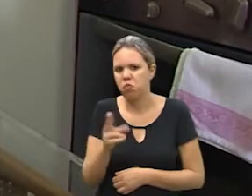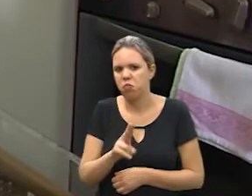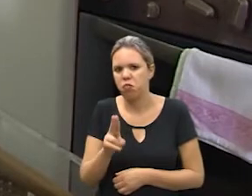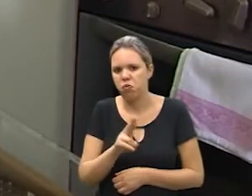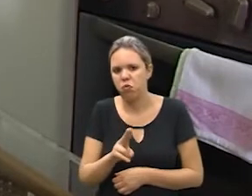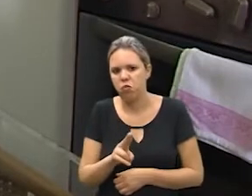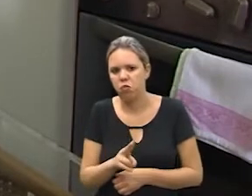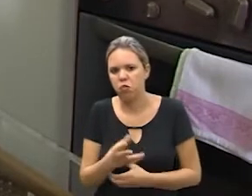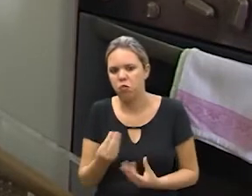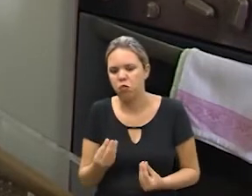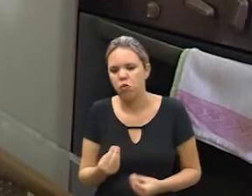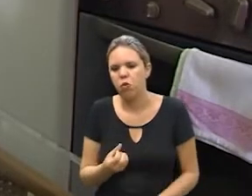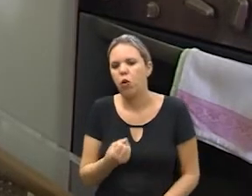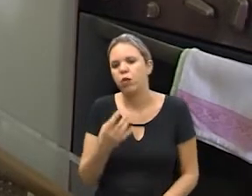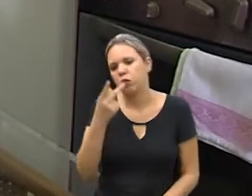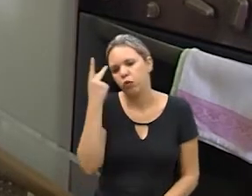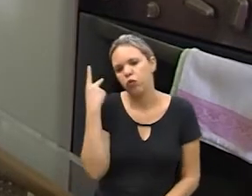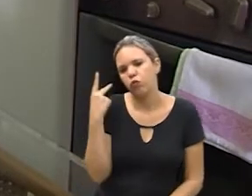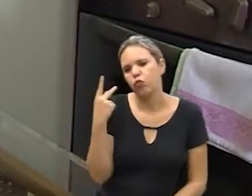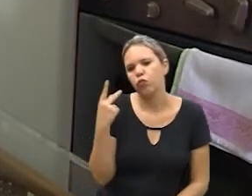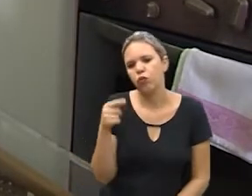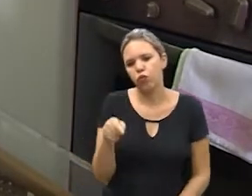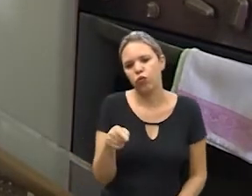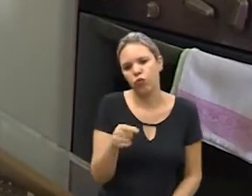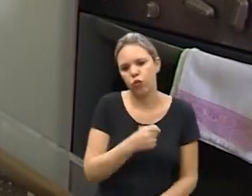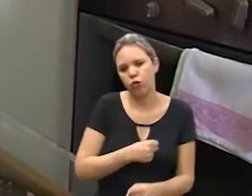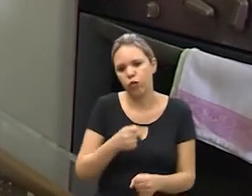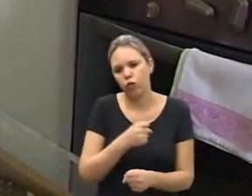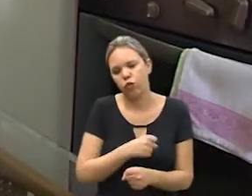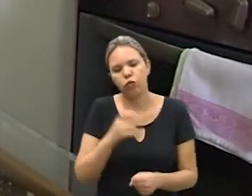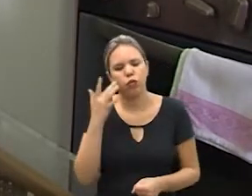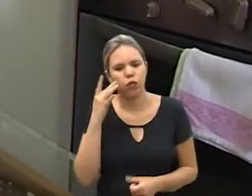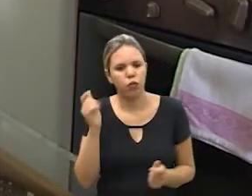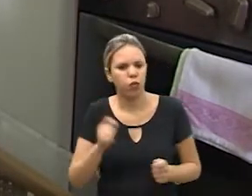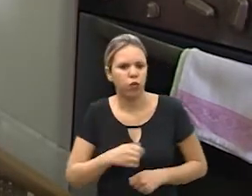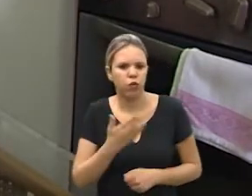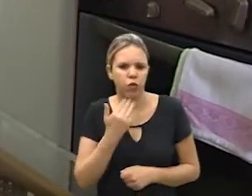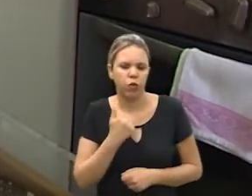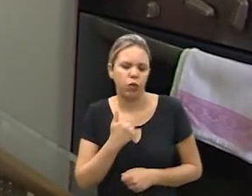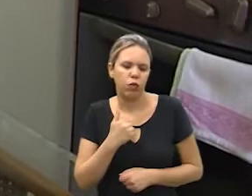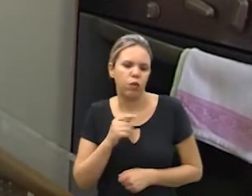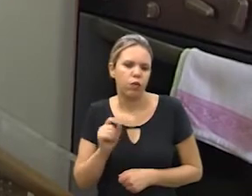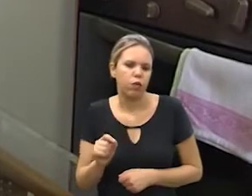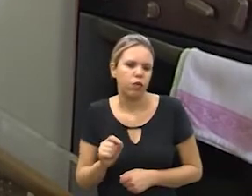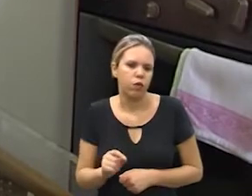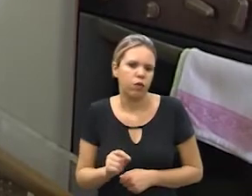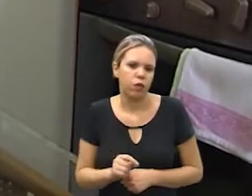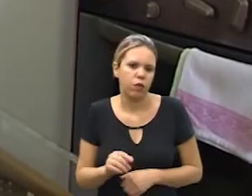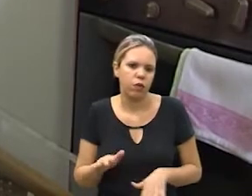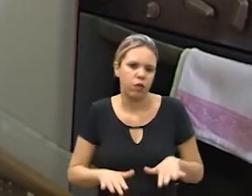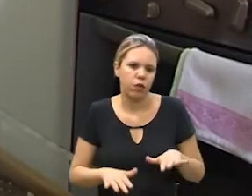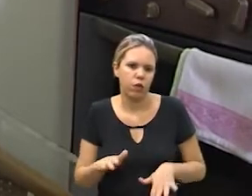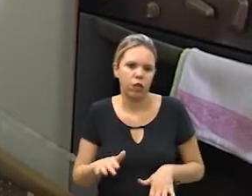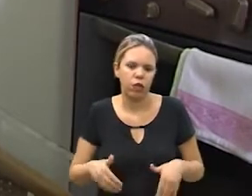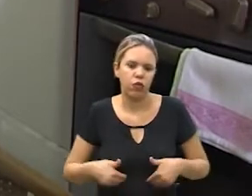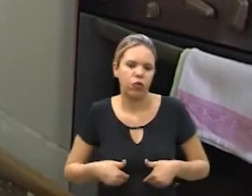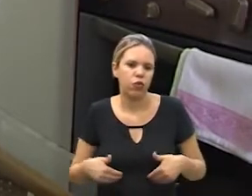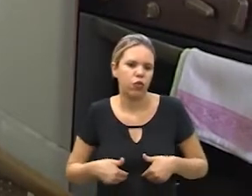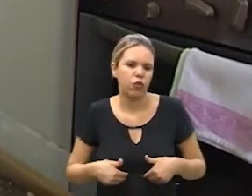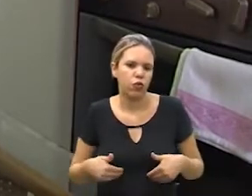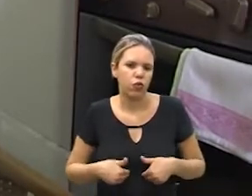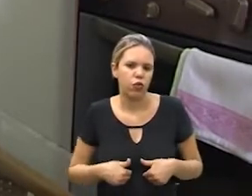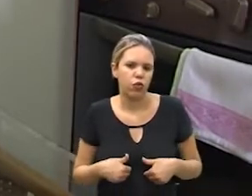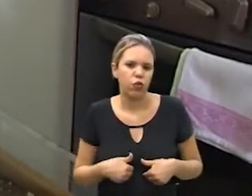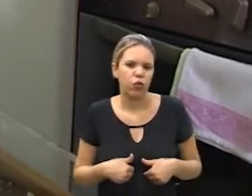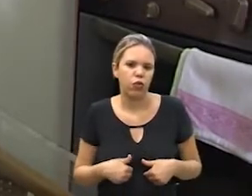Vai render muito. Pra quantas pessoas aqui a nossa receita? Ah, eu acho que dá pra comer... Aí que tá. Depende você da fome. Você vai servir